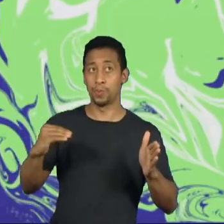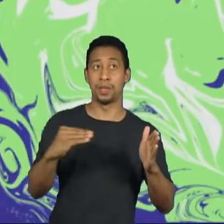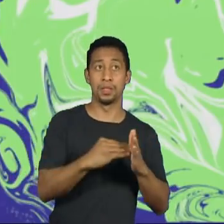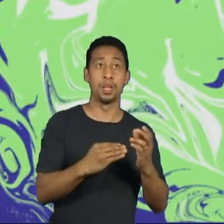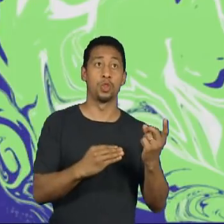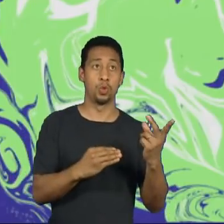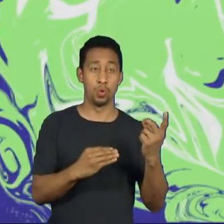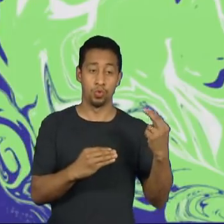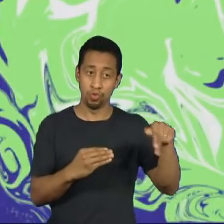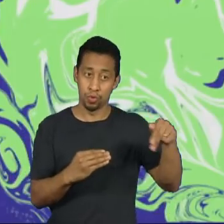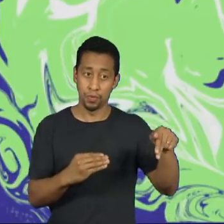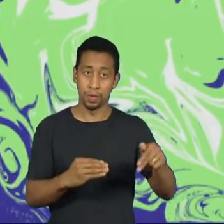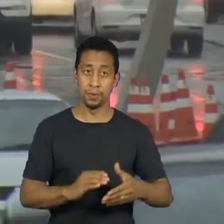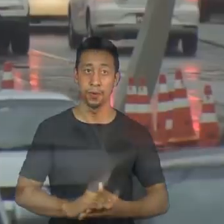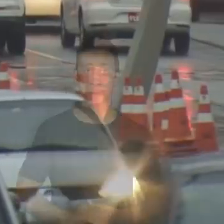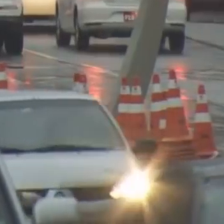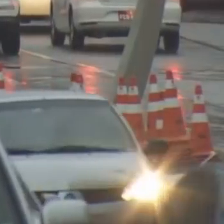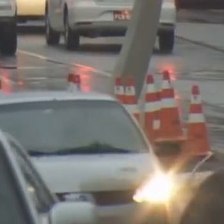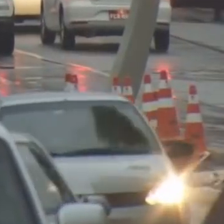novembro.